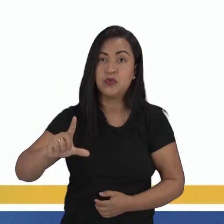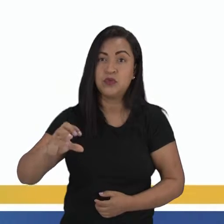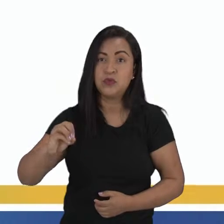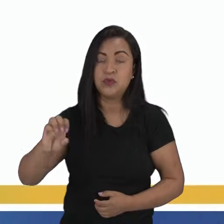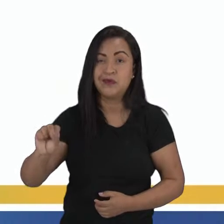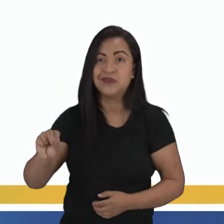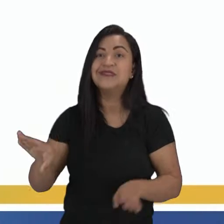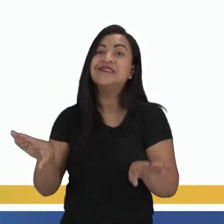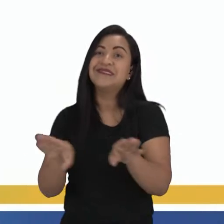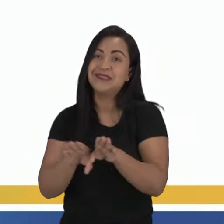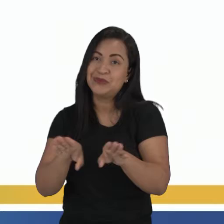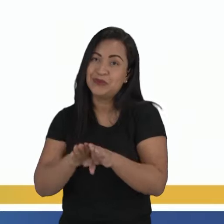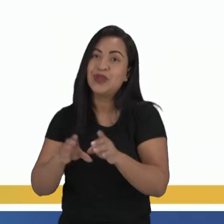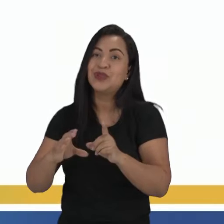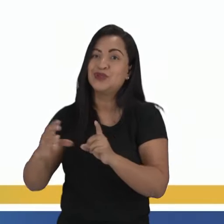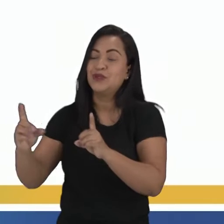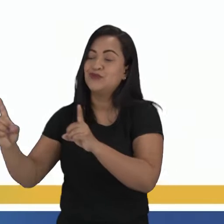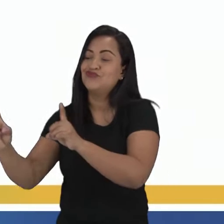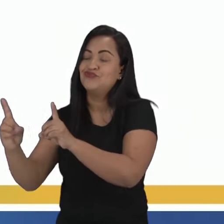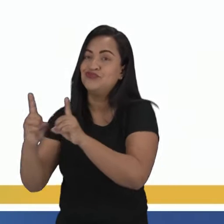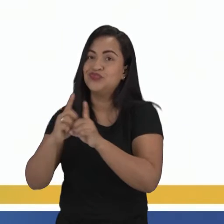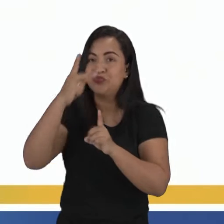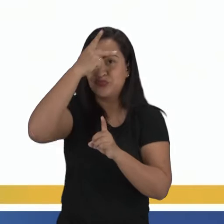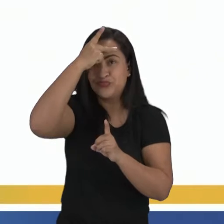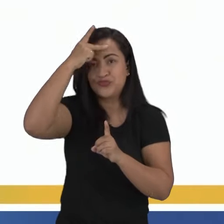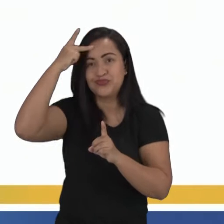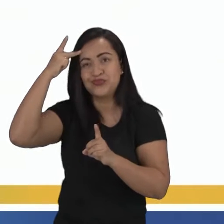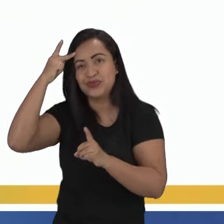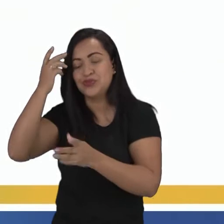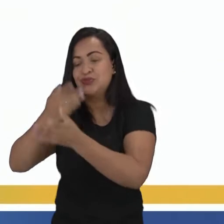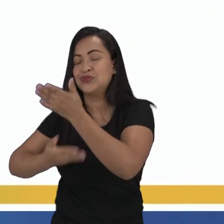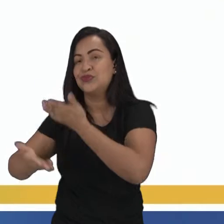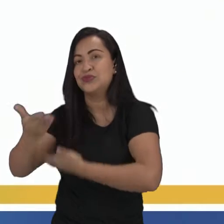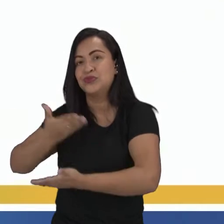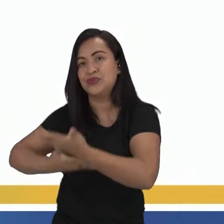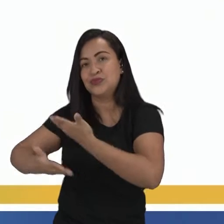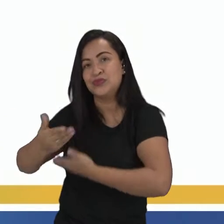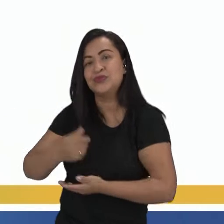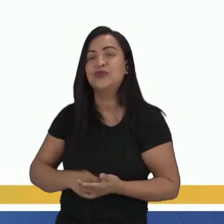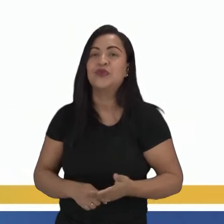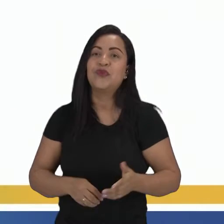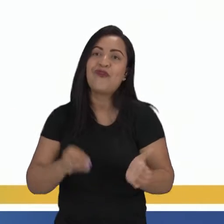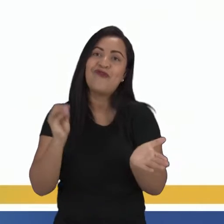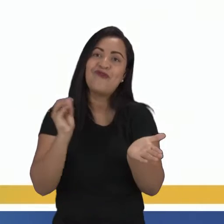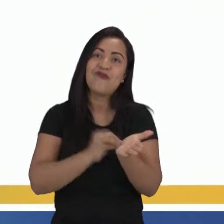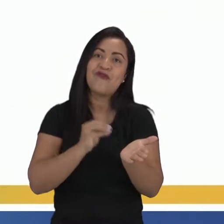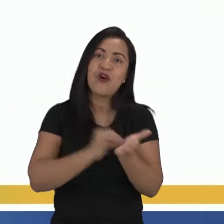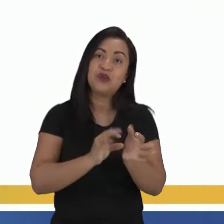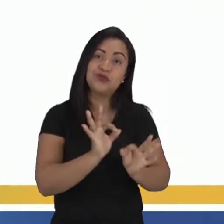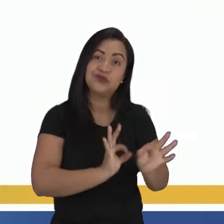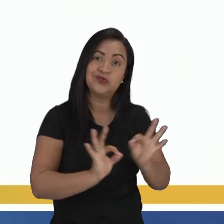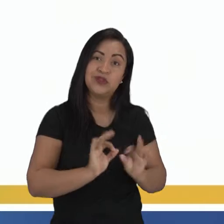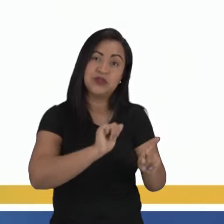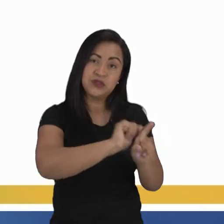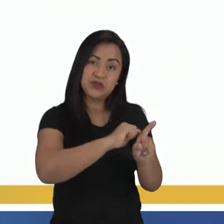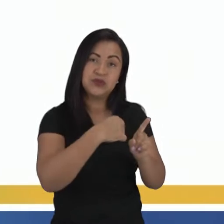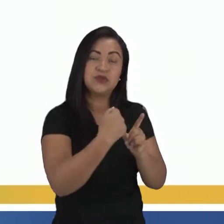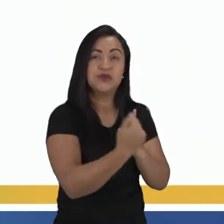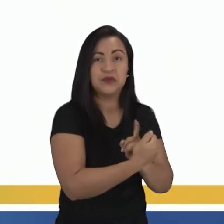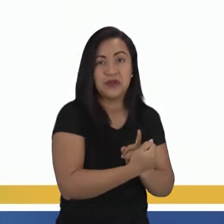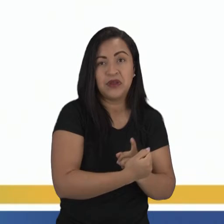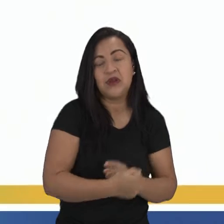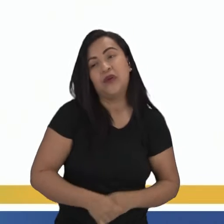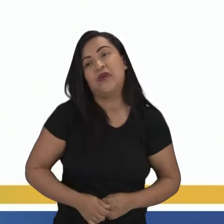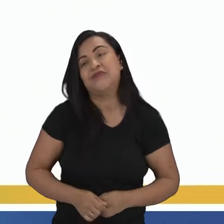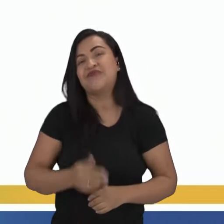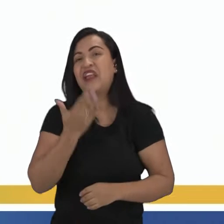de pessoas e a falta realmente de organização das cidades, tratamento de esgoto, a água, tudo uma má